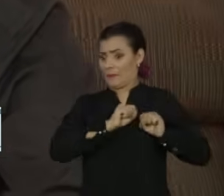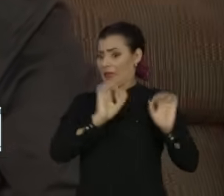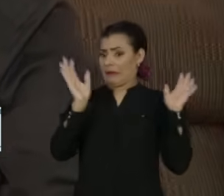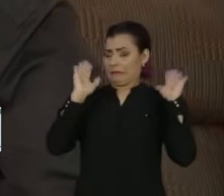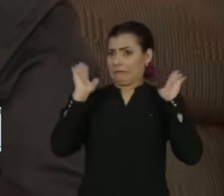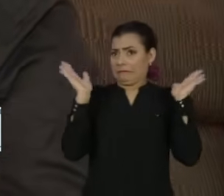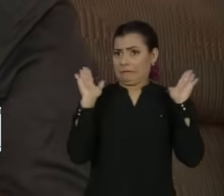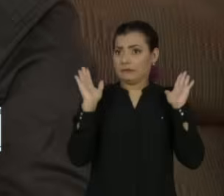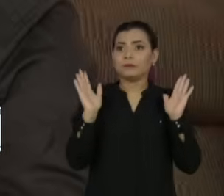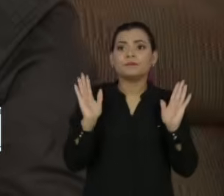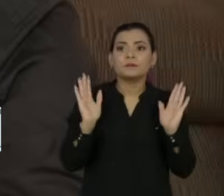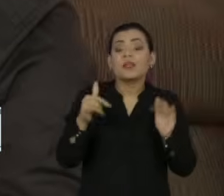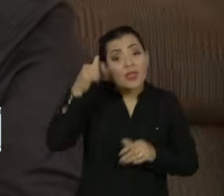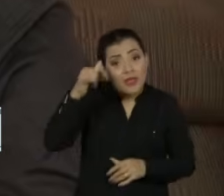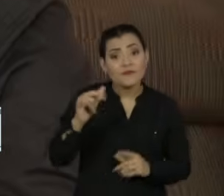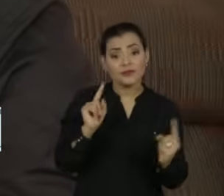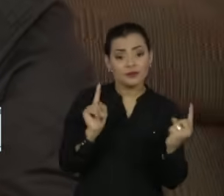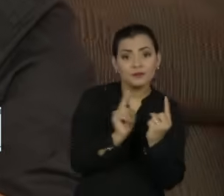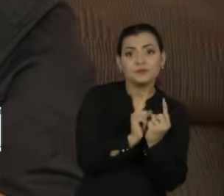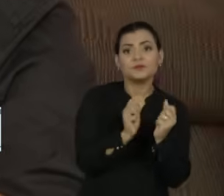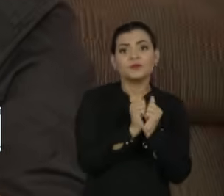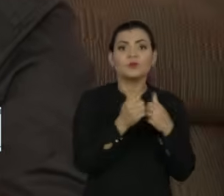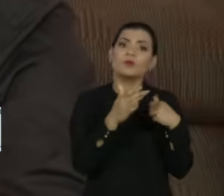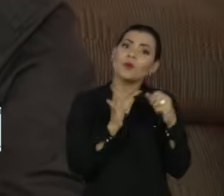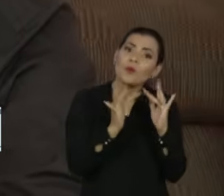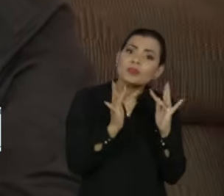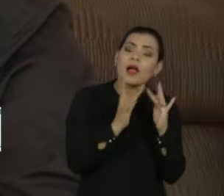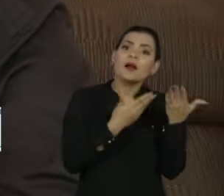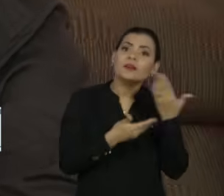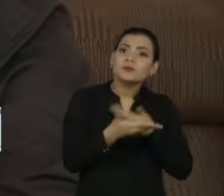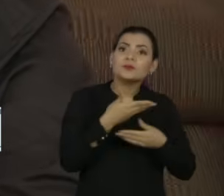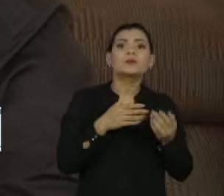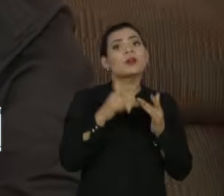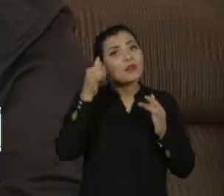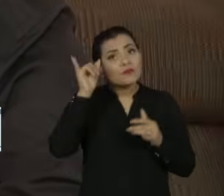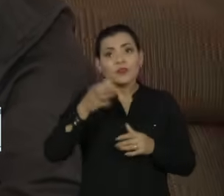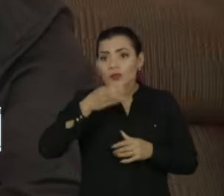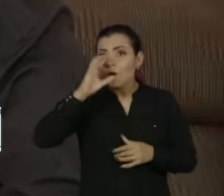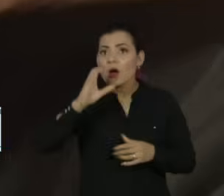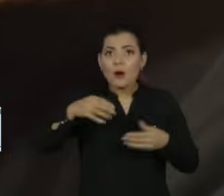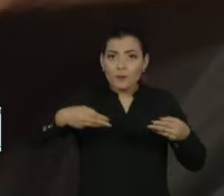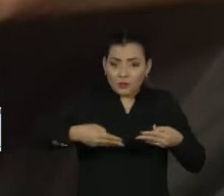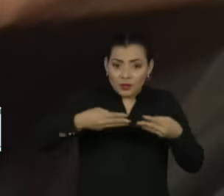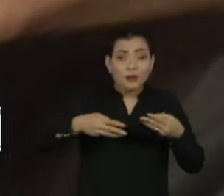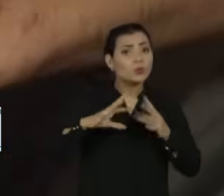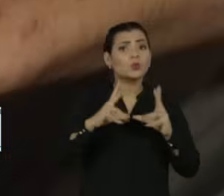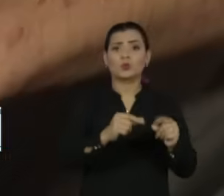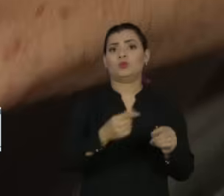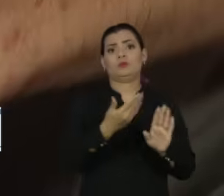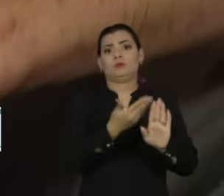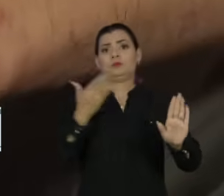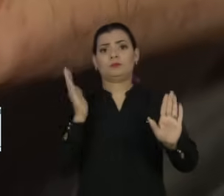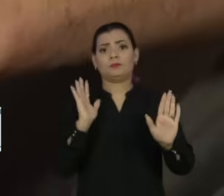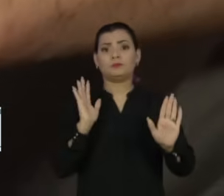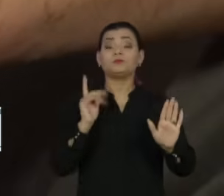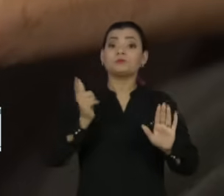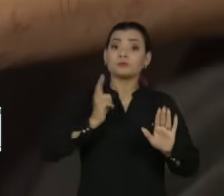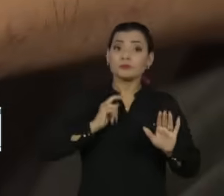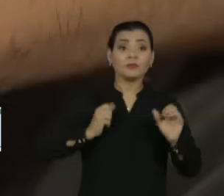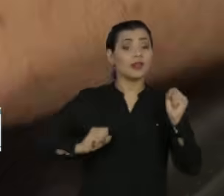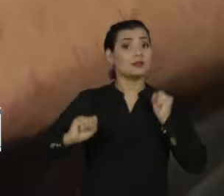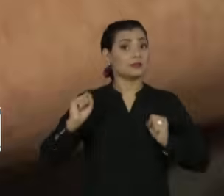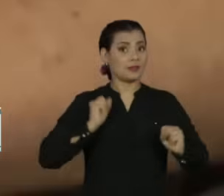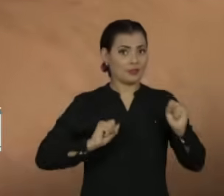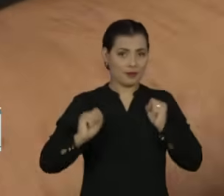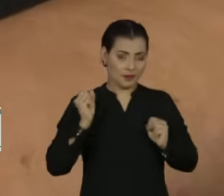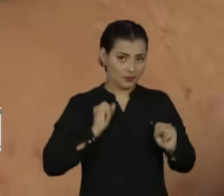contagioso. Então elas evitam uma aproximação, evitam dividir o mesmo copo, os mesmos talheres. Eu desenvolvi crises de ansiedade,